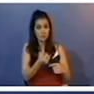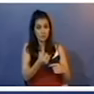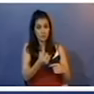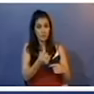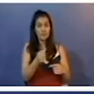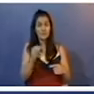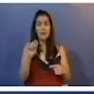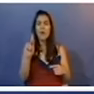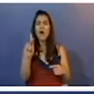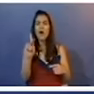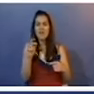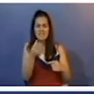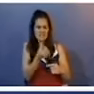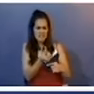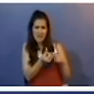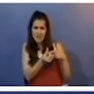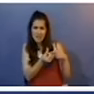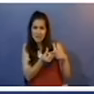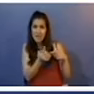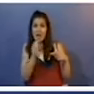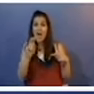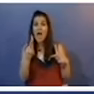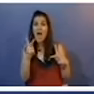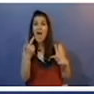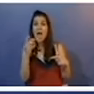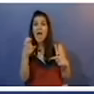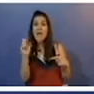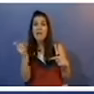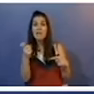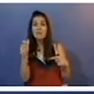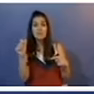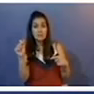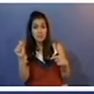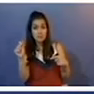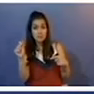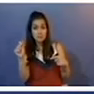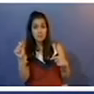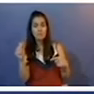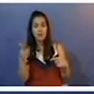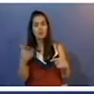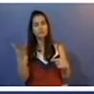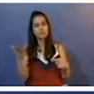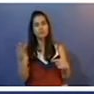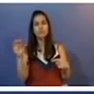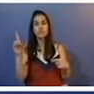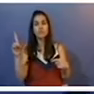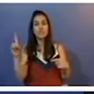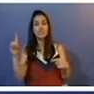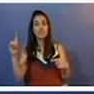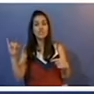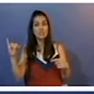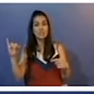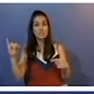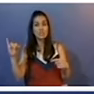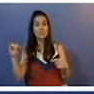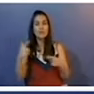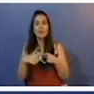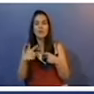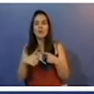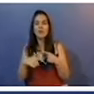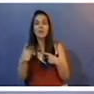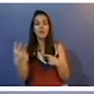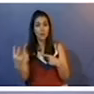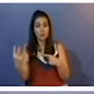de 6 é ex, então fica hexóxido de dicloro, porque temos 2 cloros.